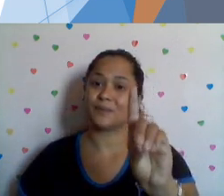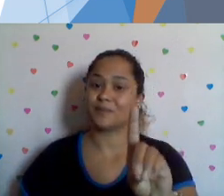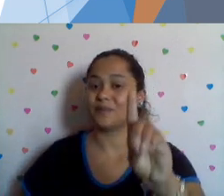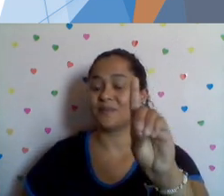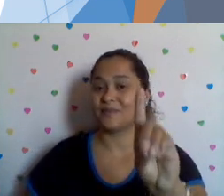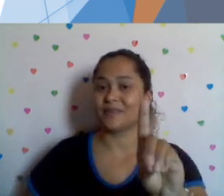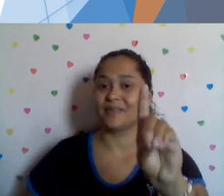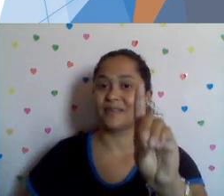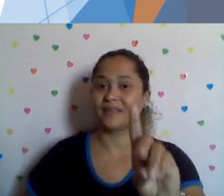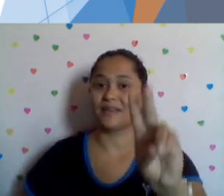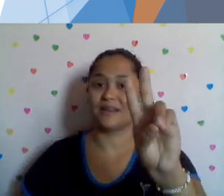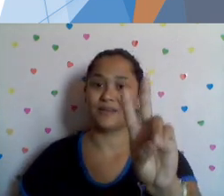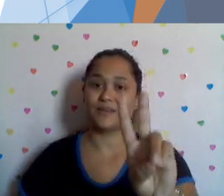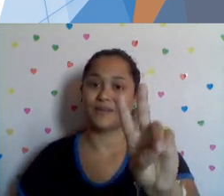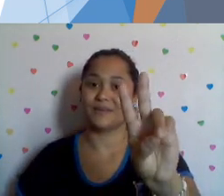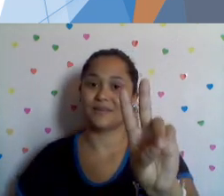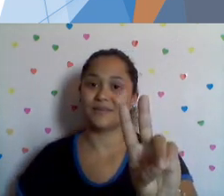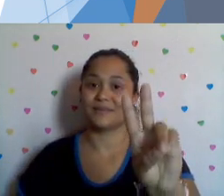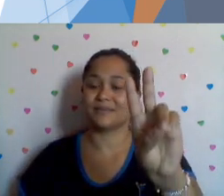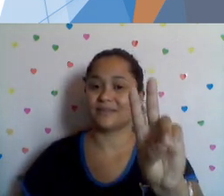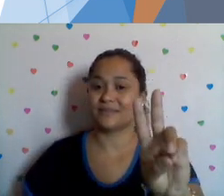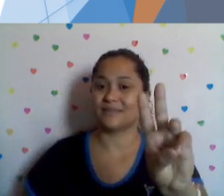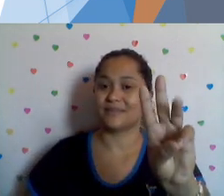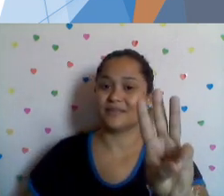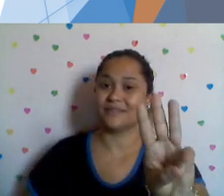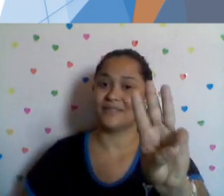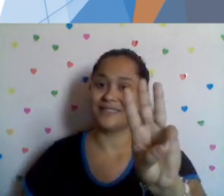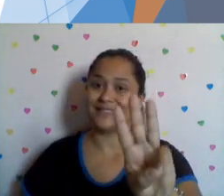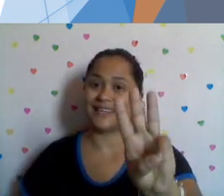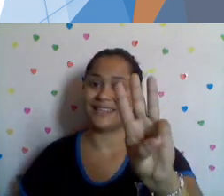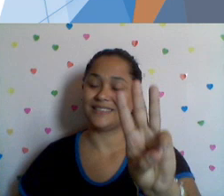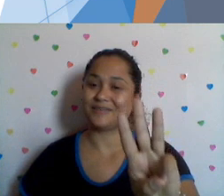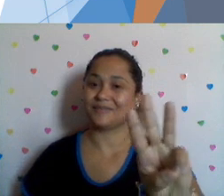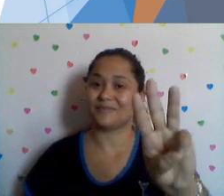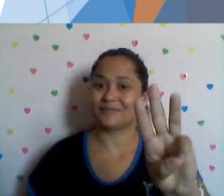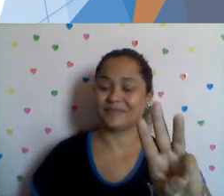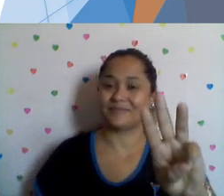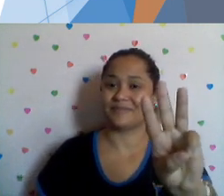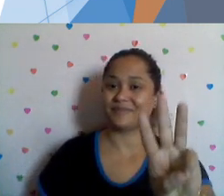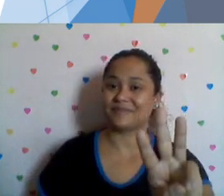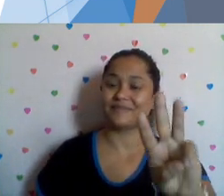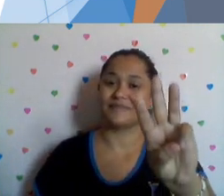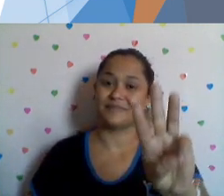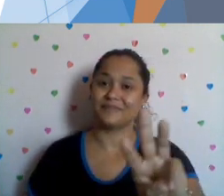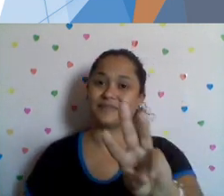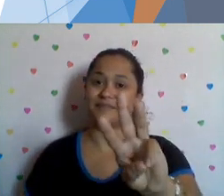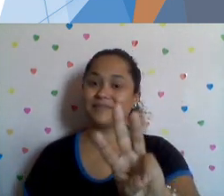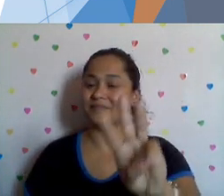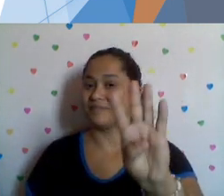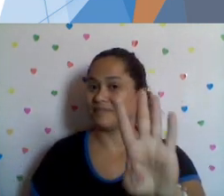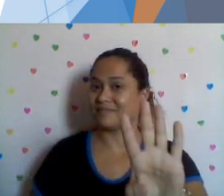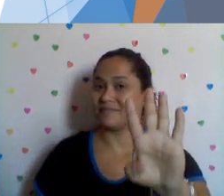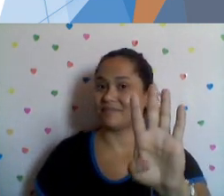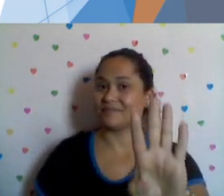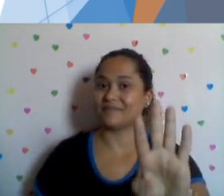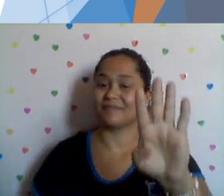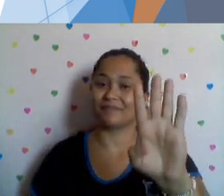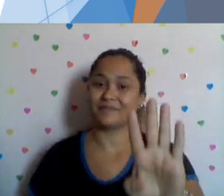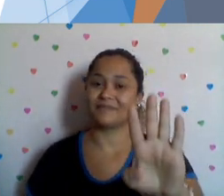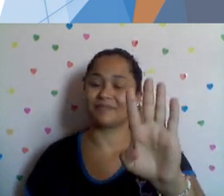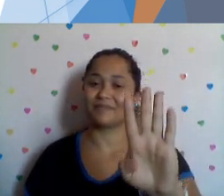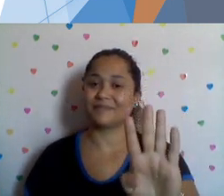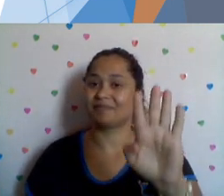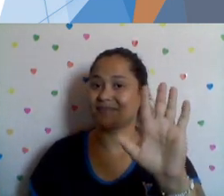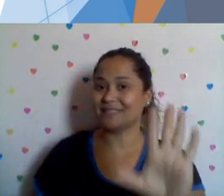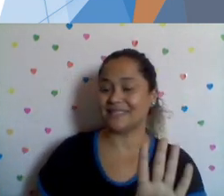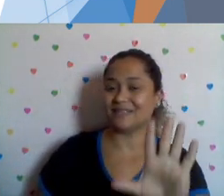Um é como a varinha, dois é como um patinho, três é o é para trás, quatro a cadeira